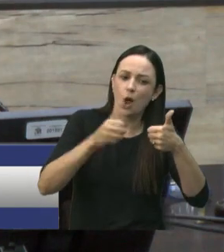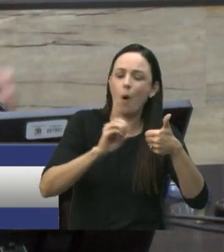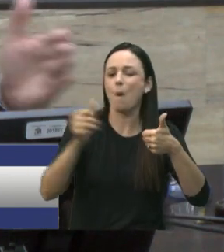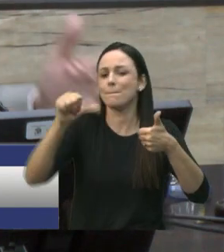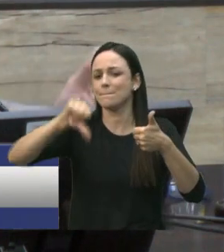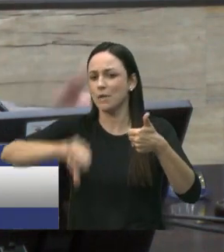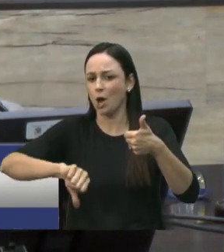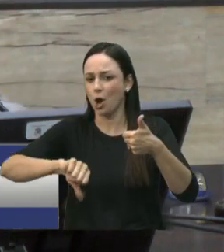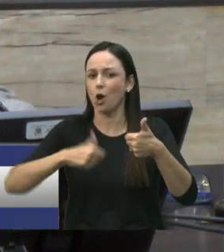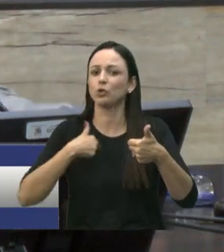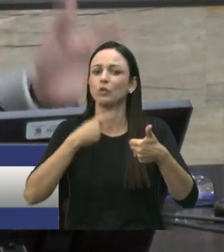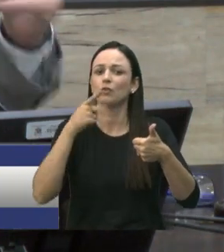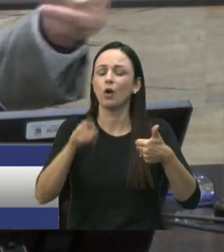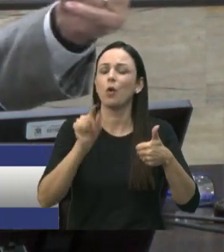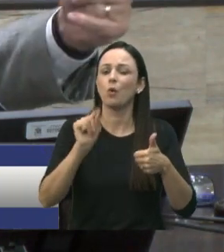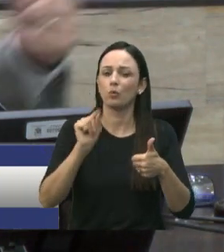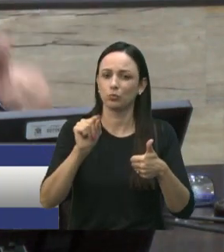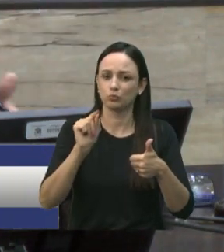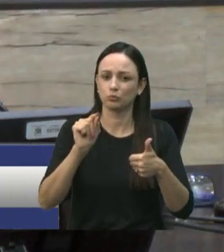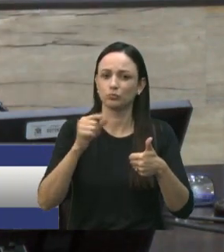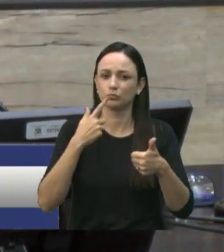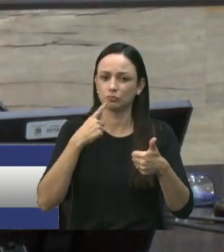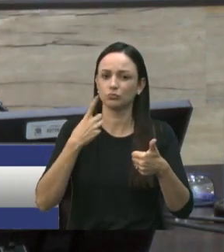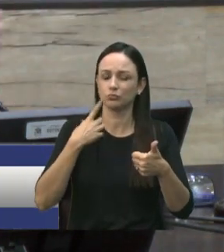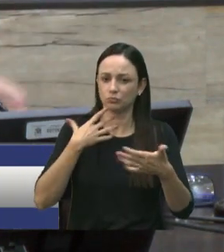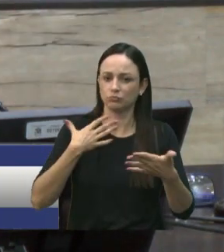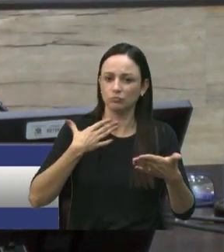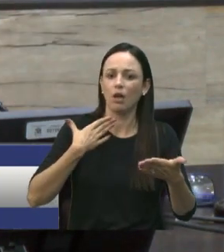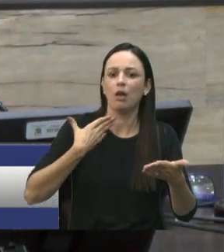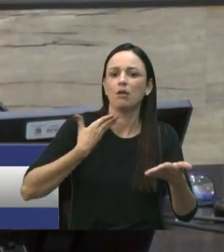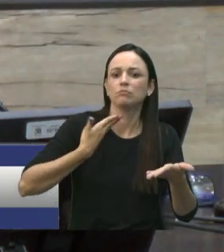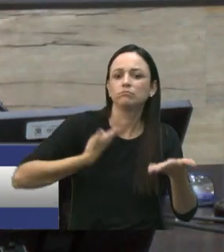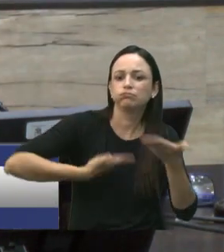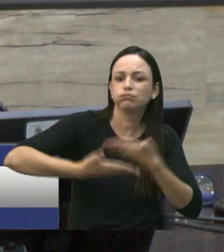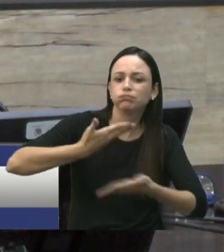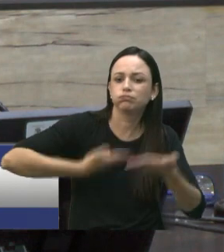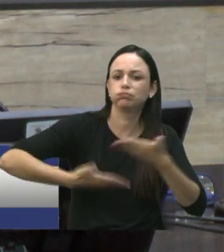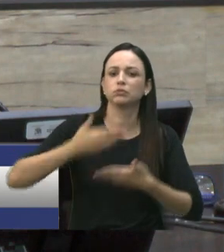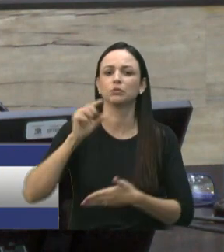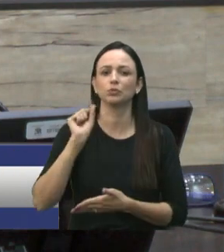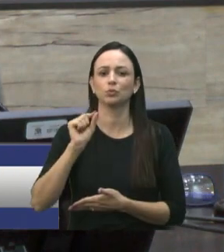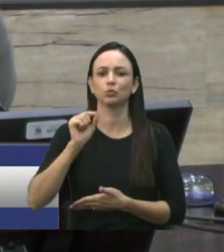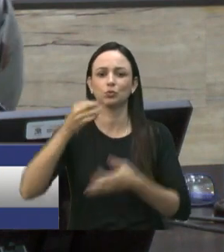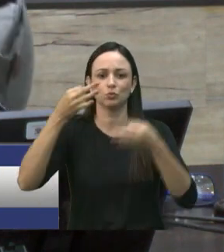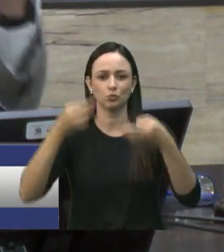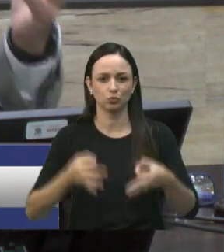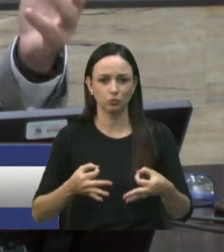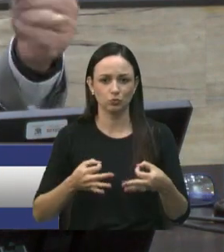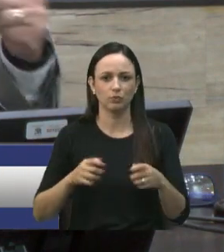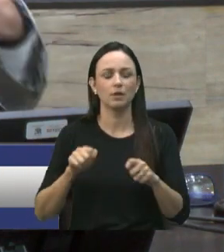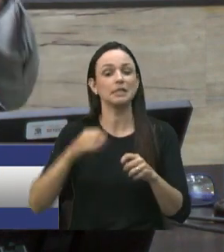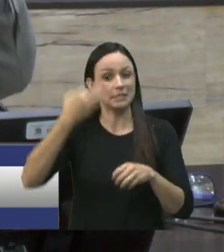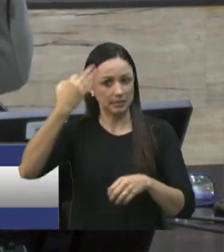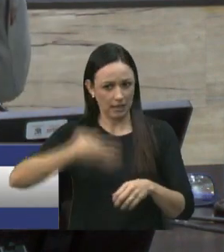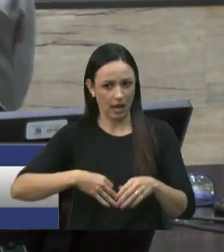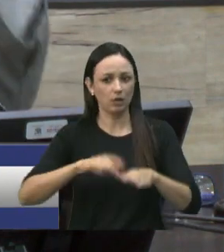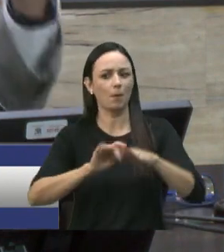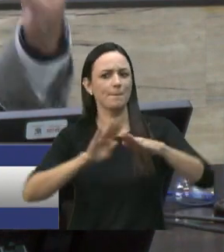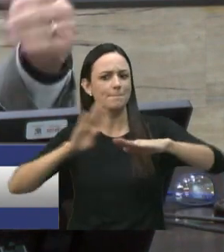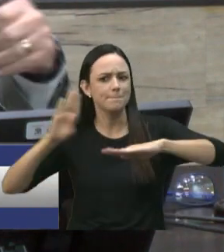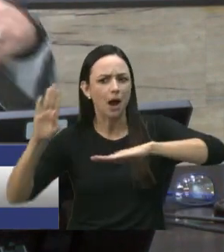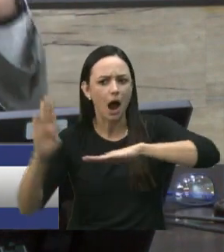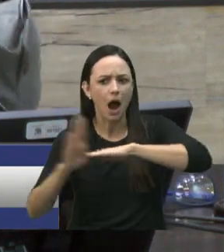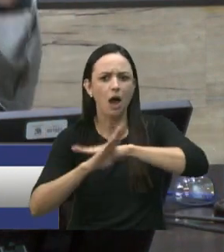estou colocando para vocês o lado assim, didático. Gostei da sua fala. Em relação a isso, o que é o justo? Justo é fazer por bairro, fazer